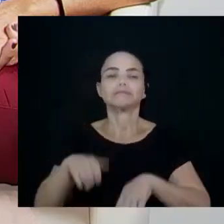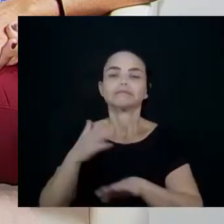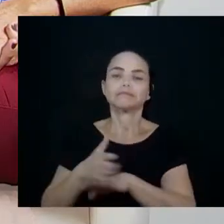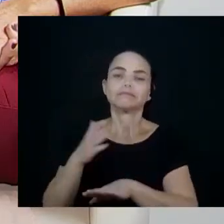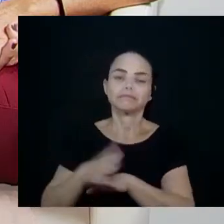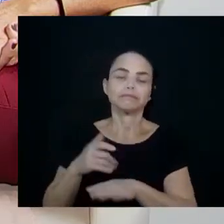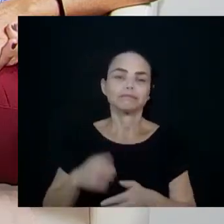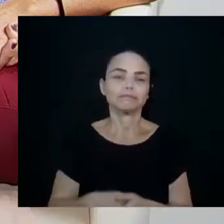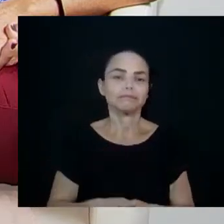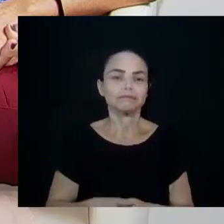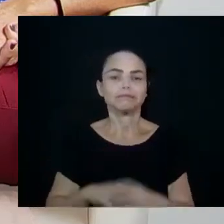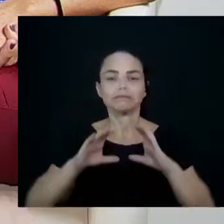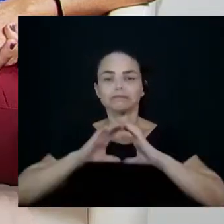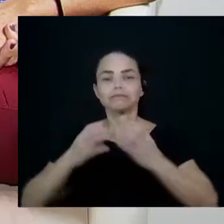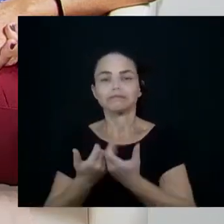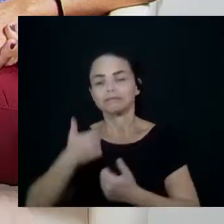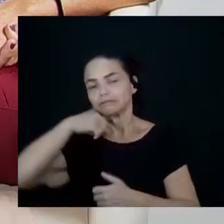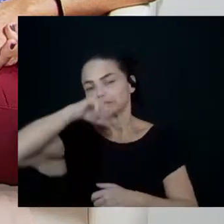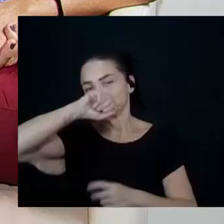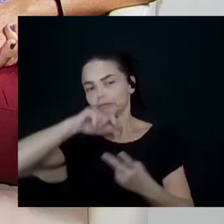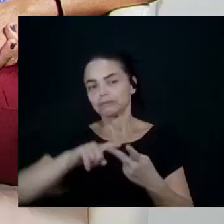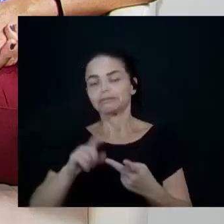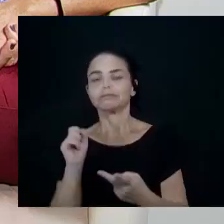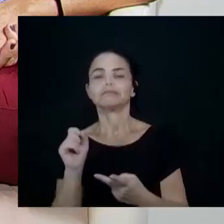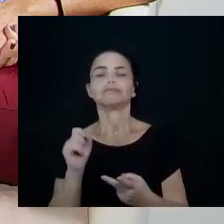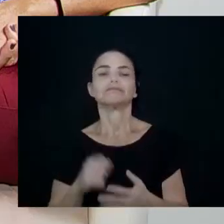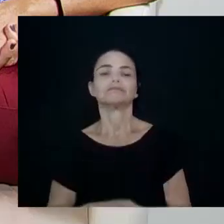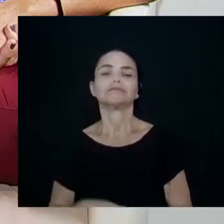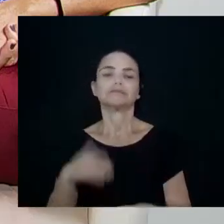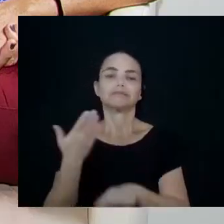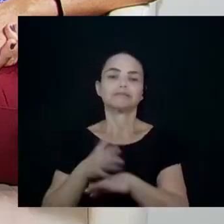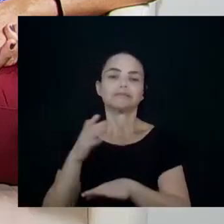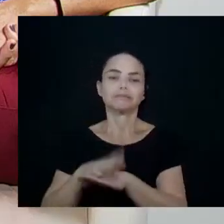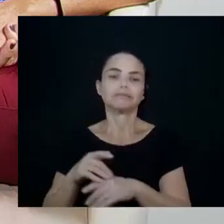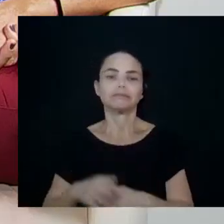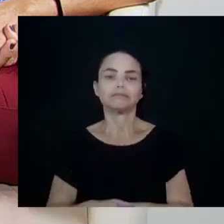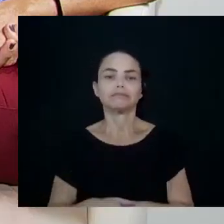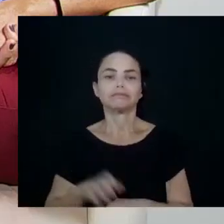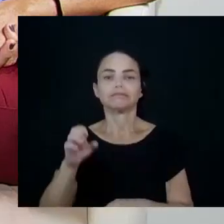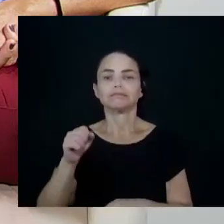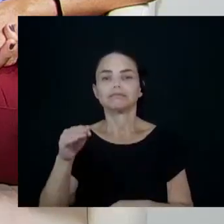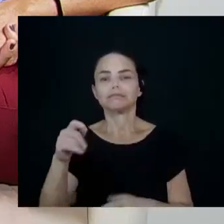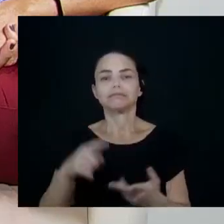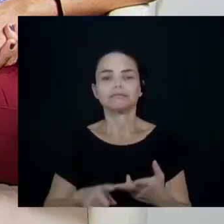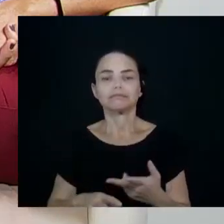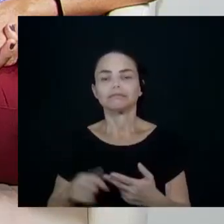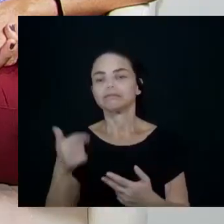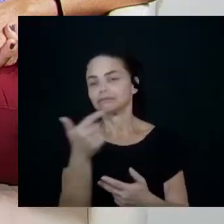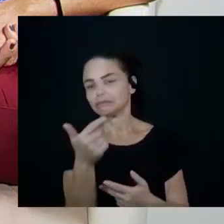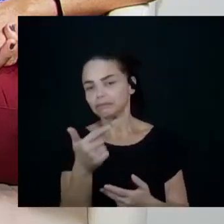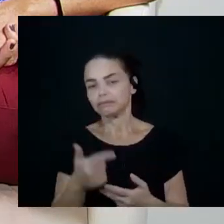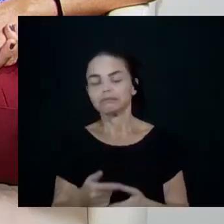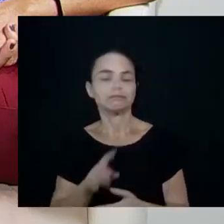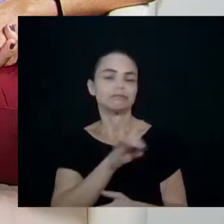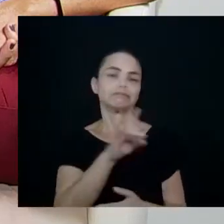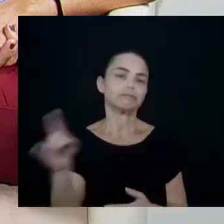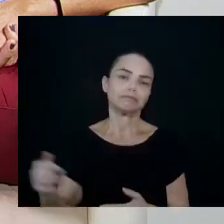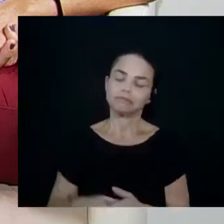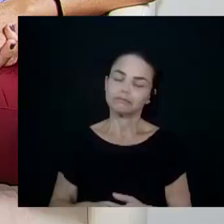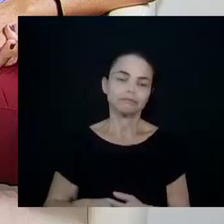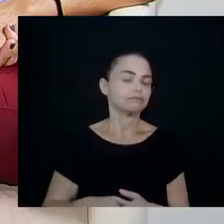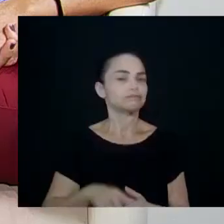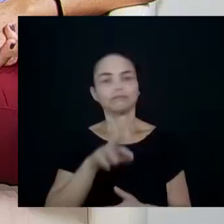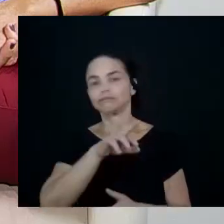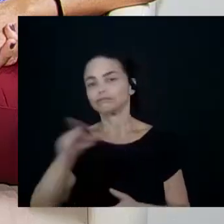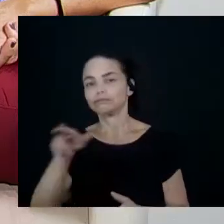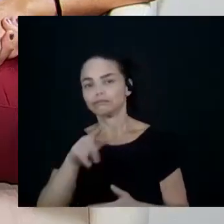participar da comunidade mãe e quem pode participar da ESME? Pode participar dos dois, é de cada um, são públicos